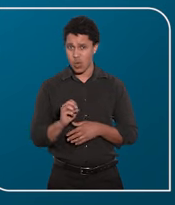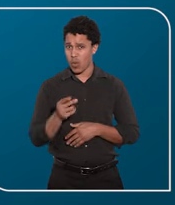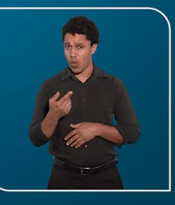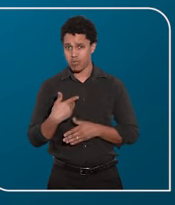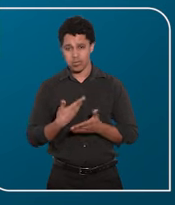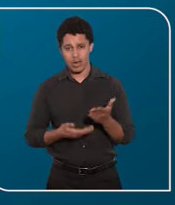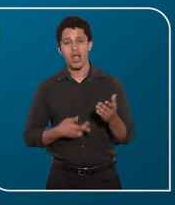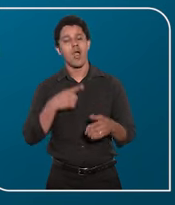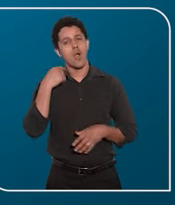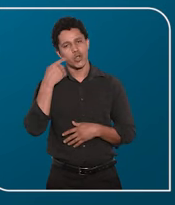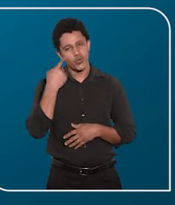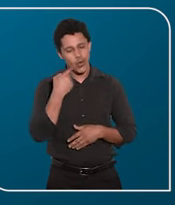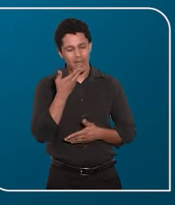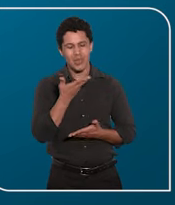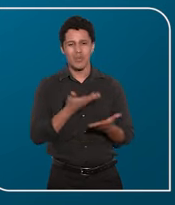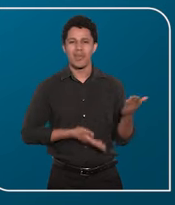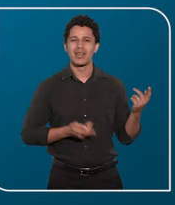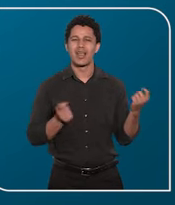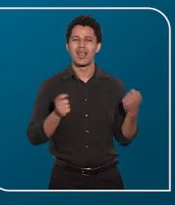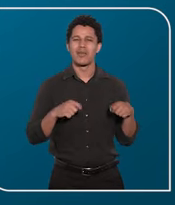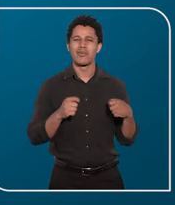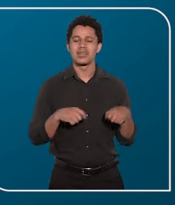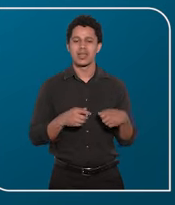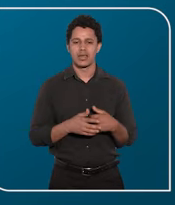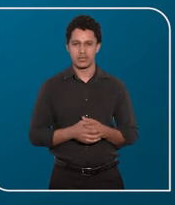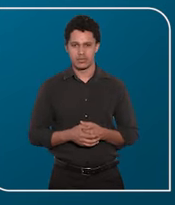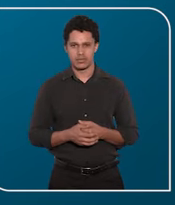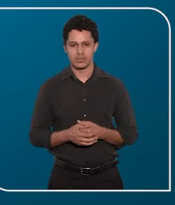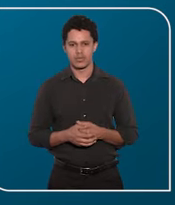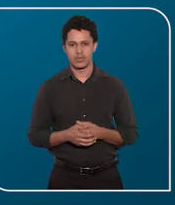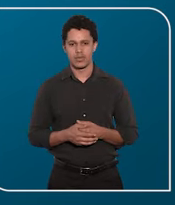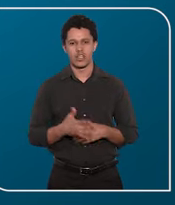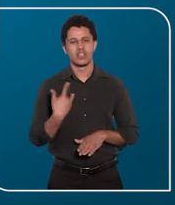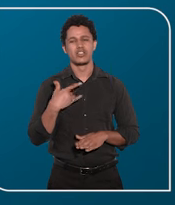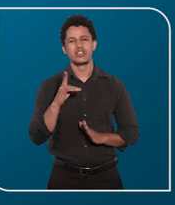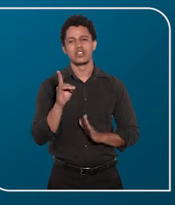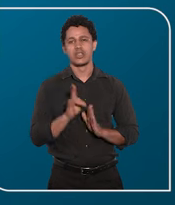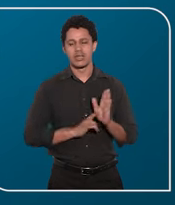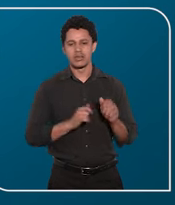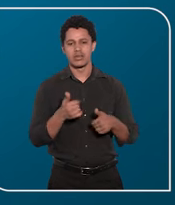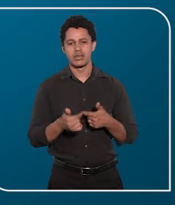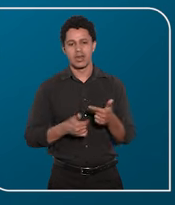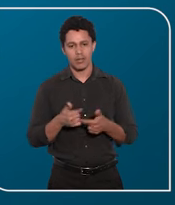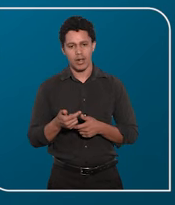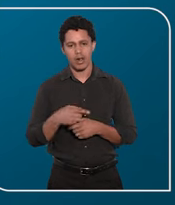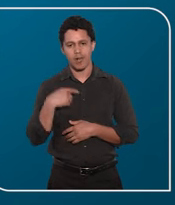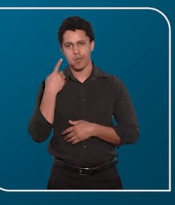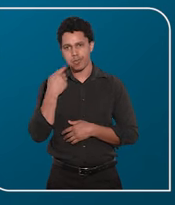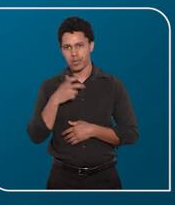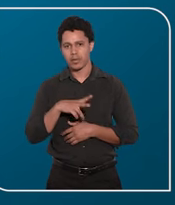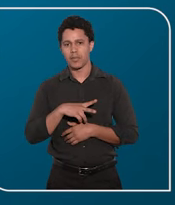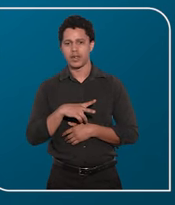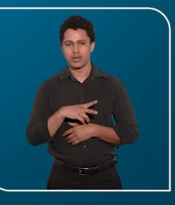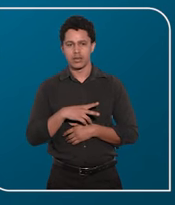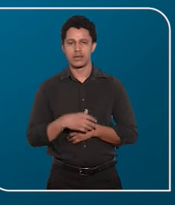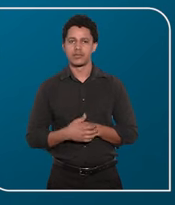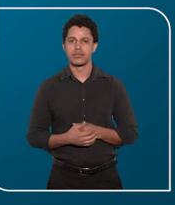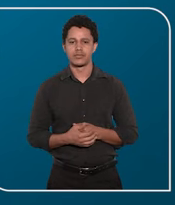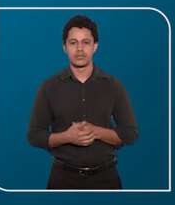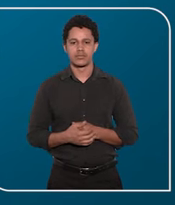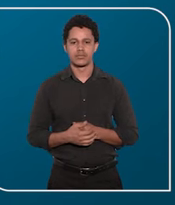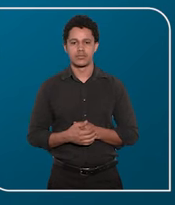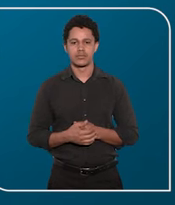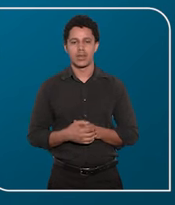perde aquilo que a gente chama de capacidade postulatória, ou seja, o direito de exercer os atos privativos da advocacia. A